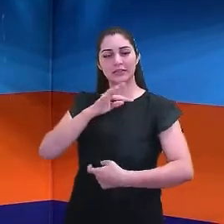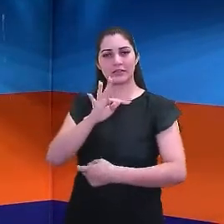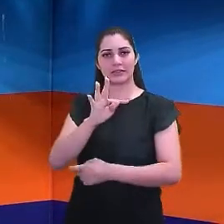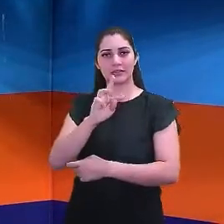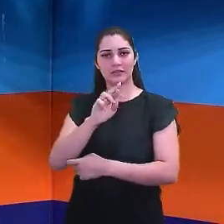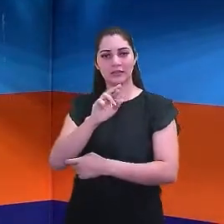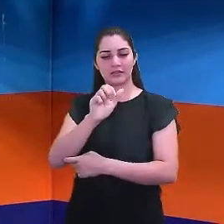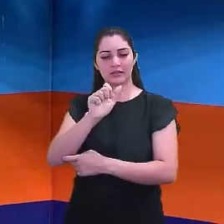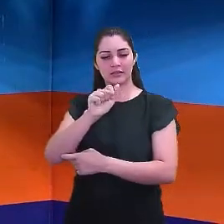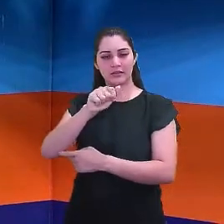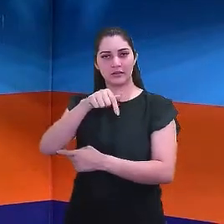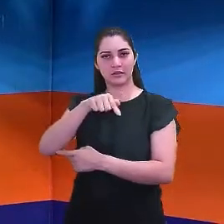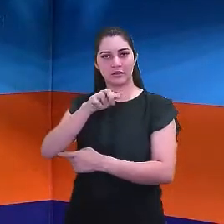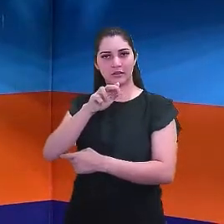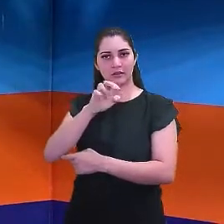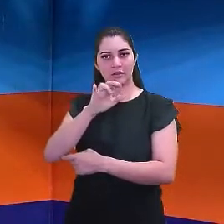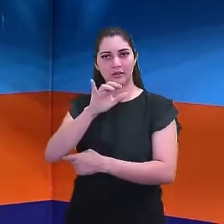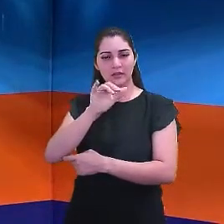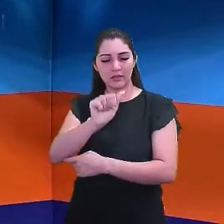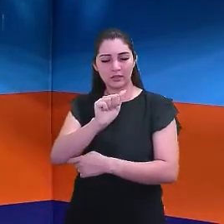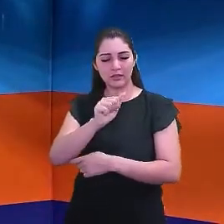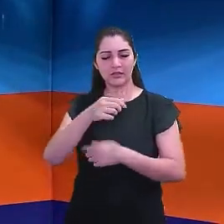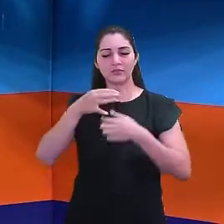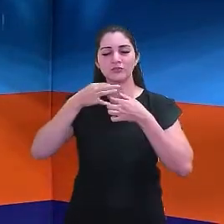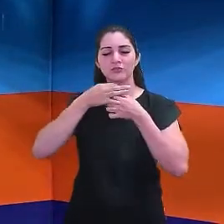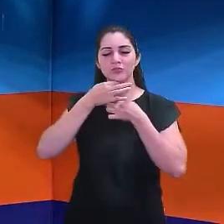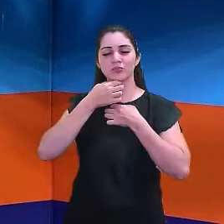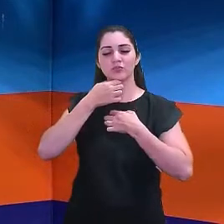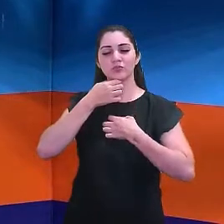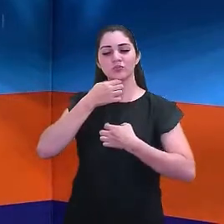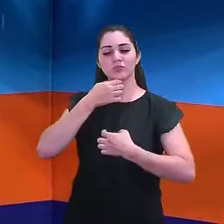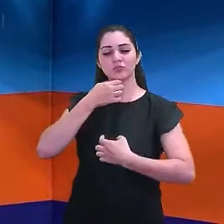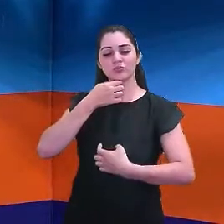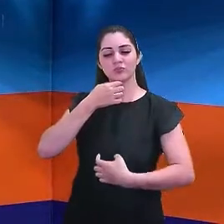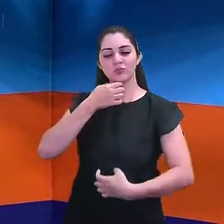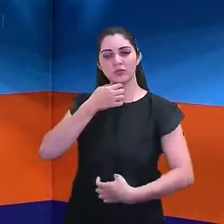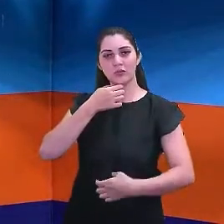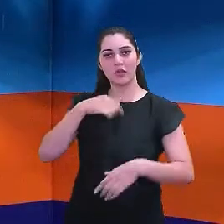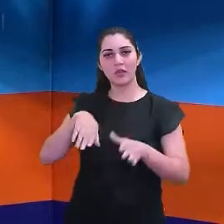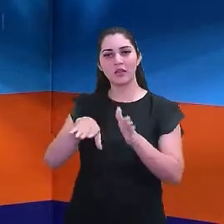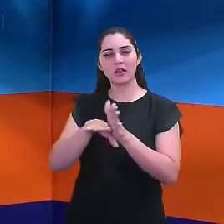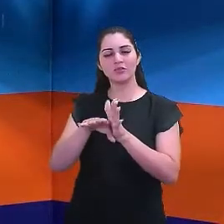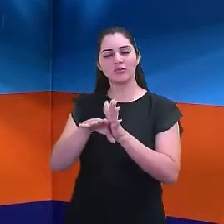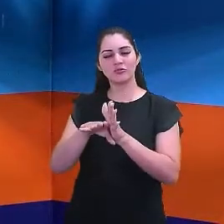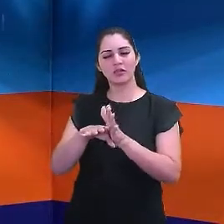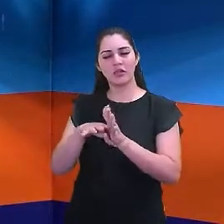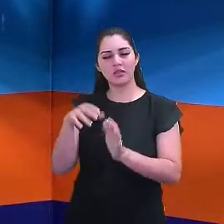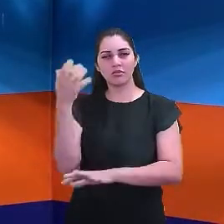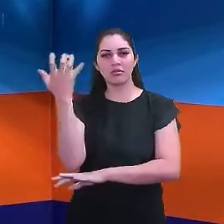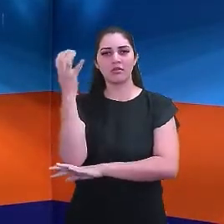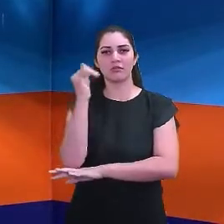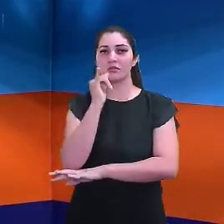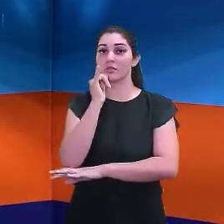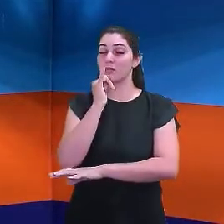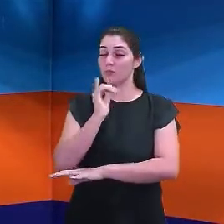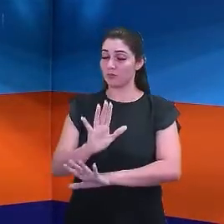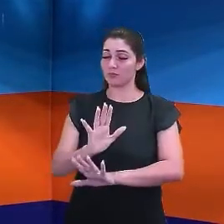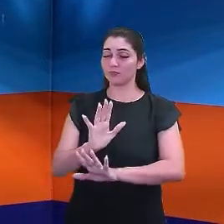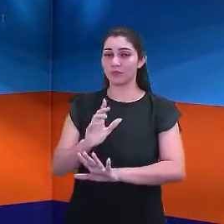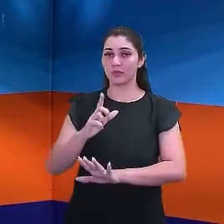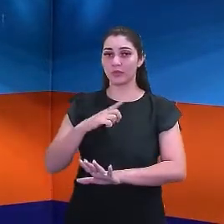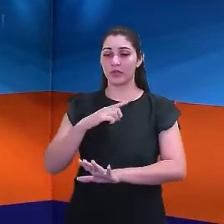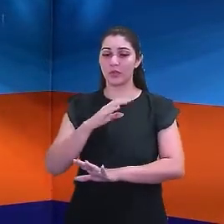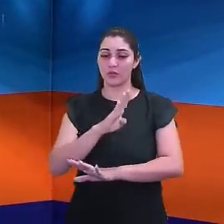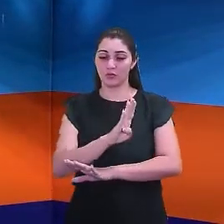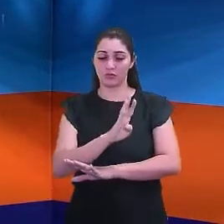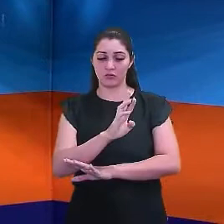né, esse tronco ele vai se alongando até chegar nessa copa dessa árvore, aonde você vai ter os brônquios, que ele